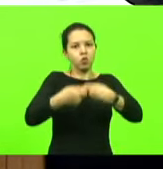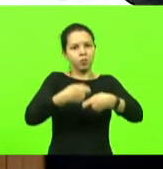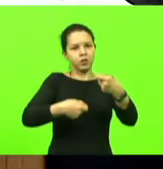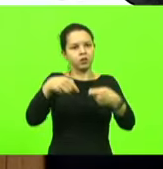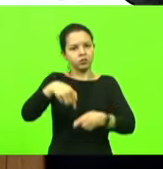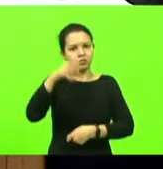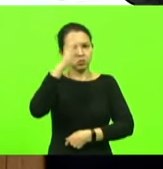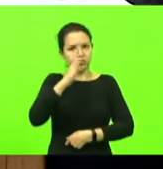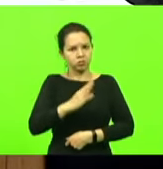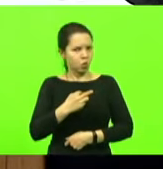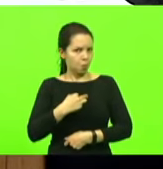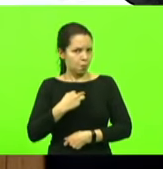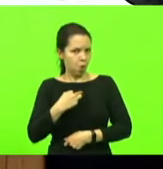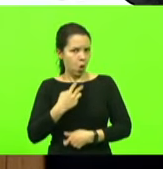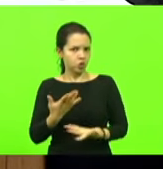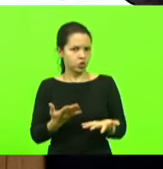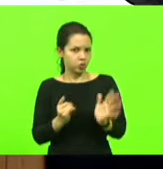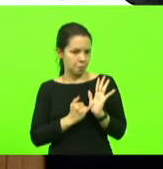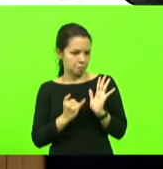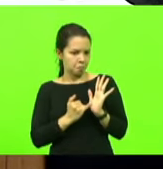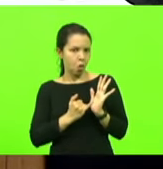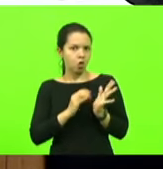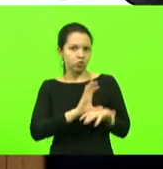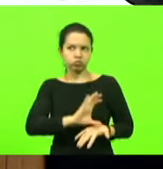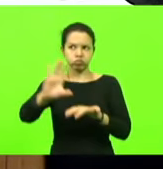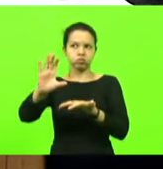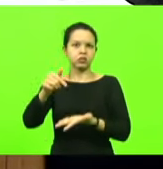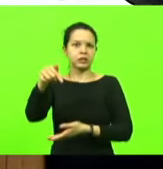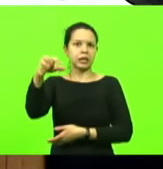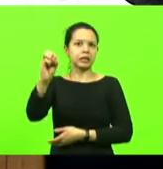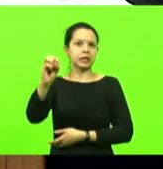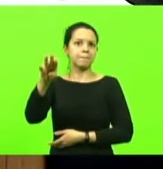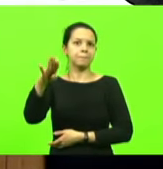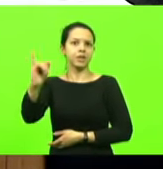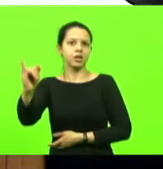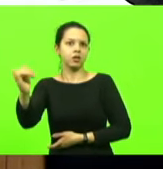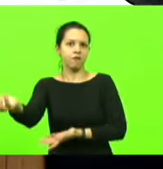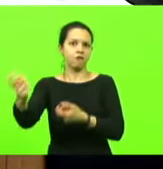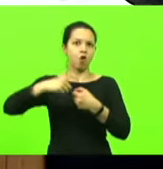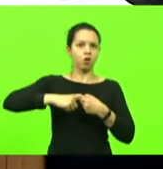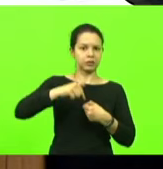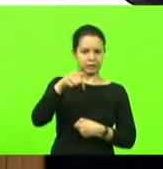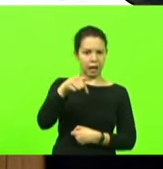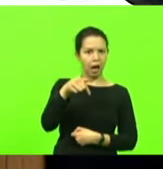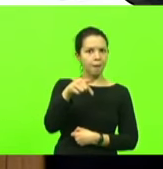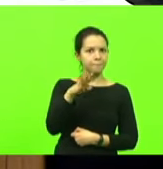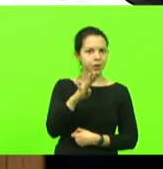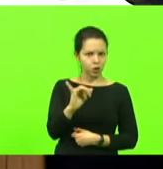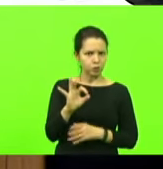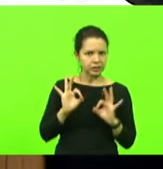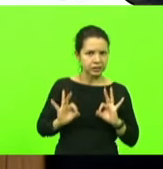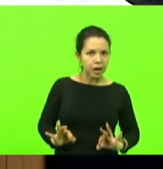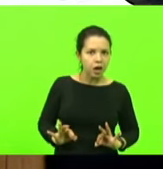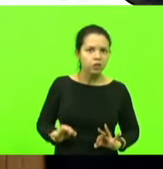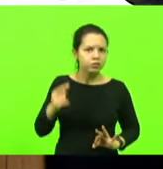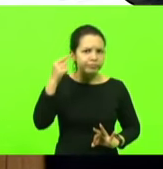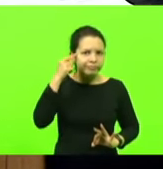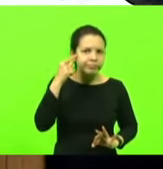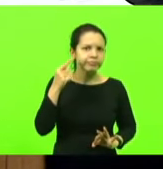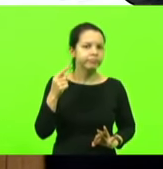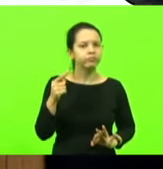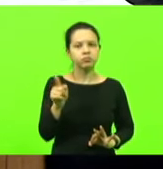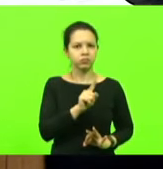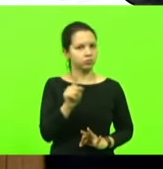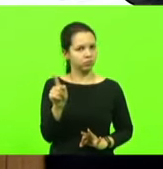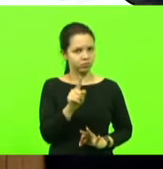podemos mandar impostos 70 bilhões de reais e termos de volta apenas 7 bilhões e acharmos que está tudo certo. Né? Isso aqui não é